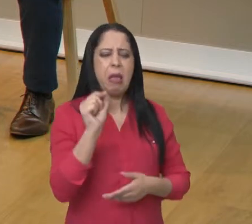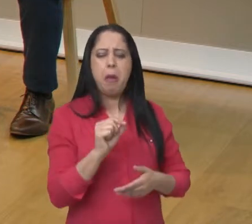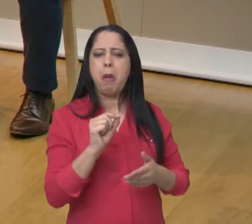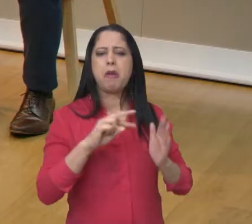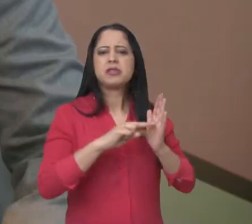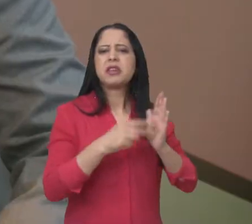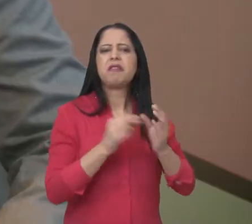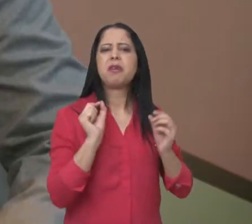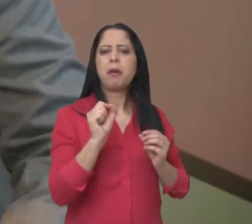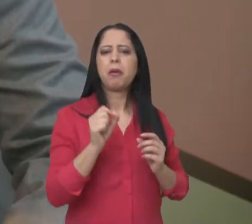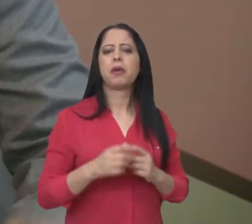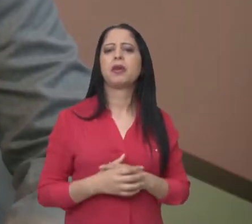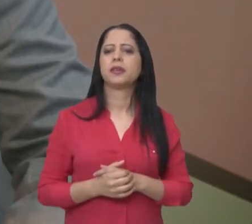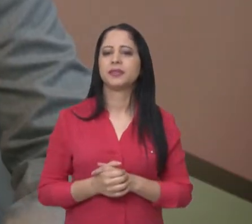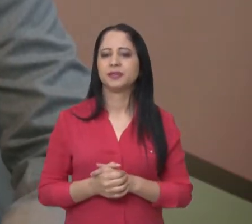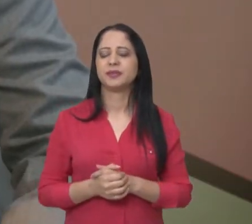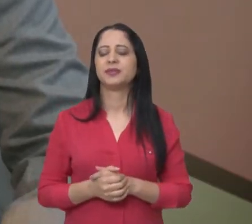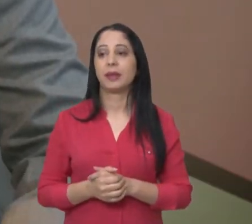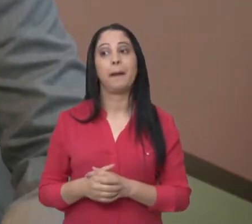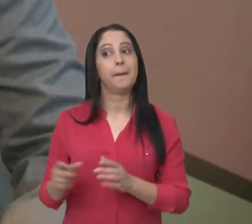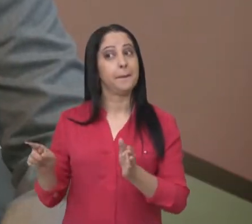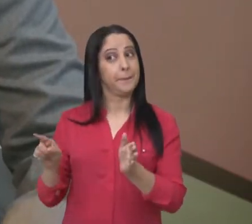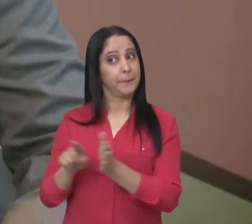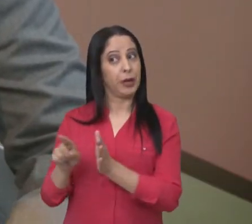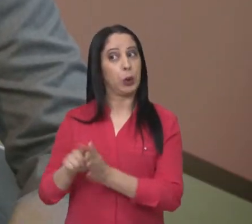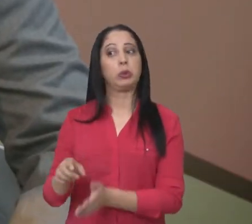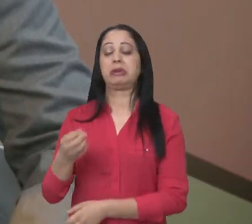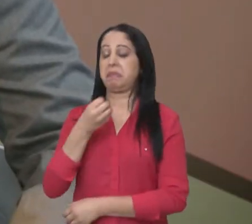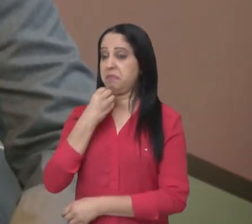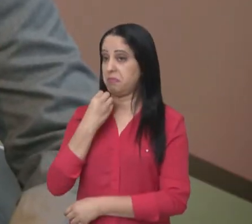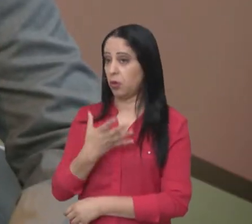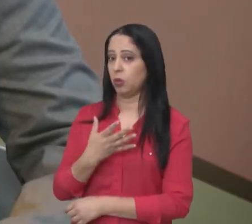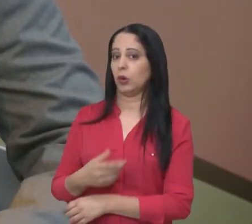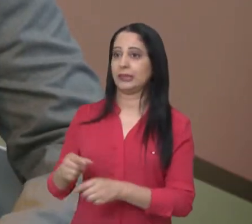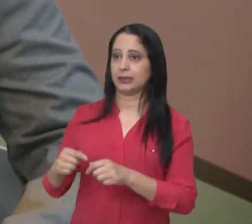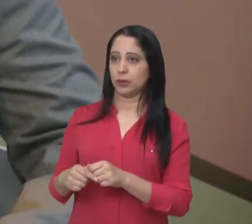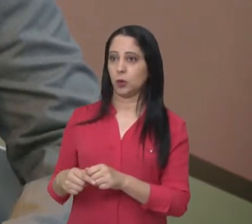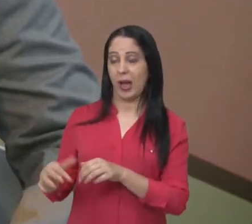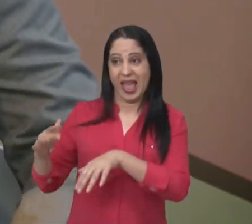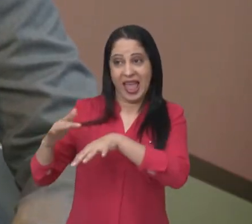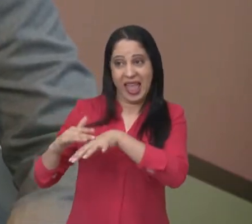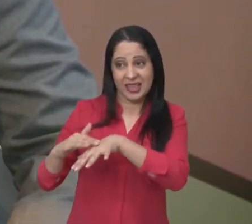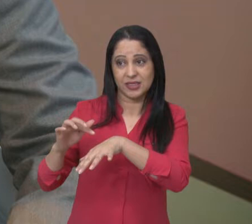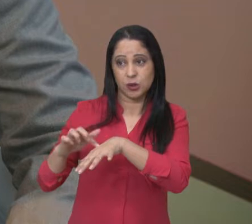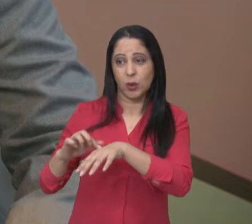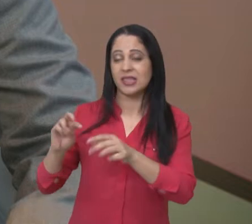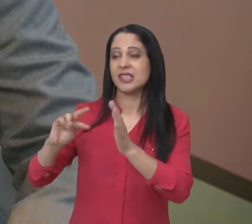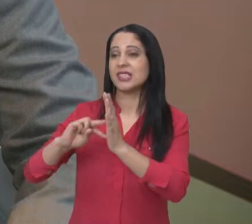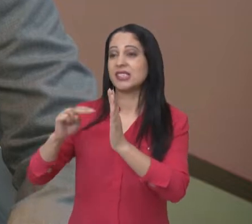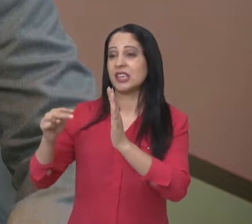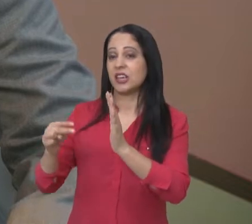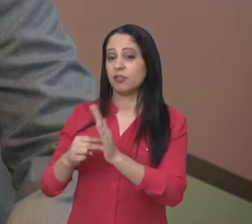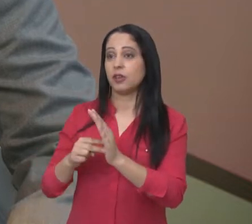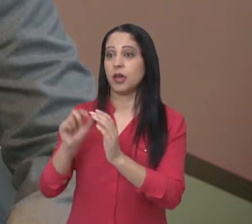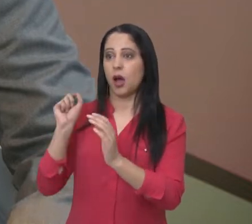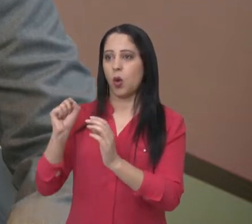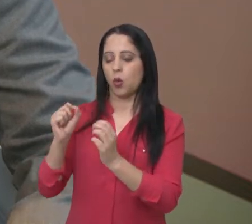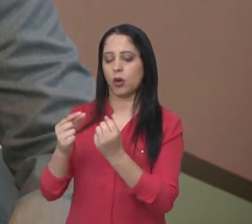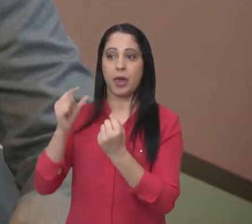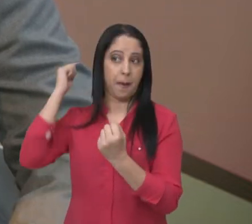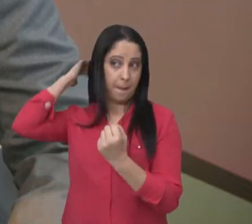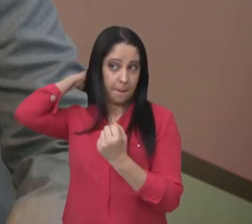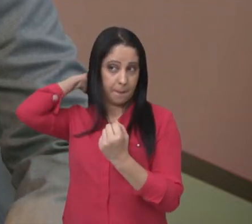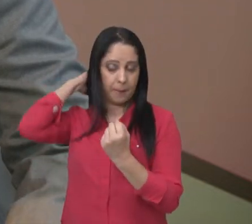lombalgia? Joia, ótima pergunta. A lombalgia é a dor na região da coluna, a região da coluna lombar baixa, que